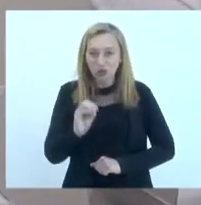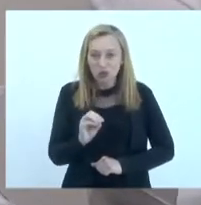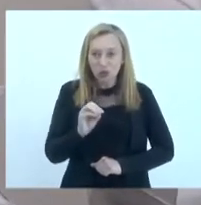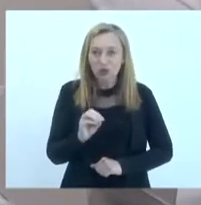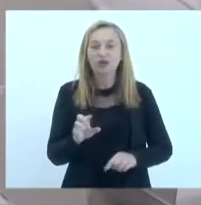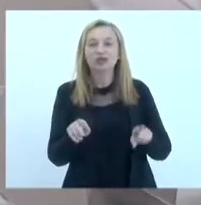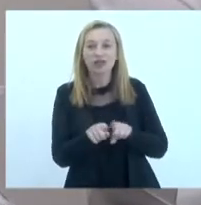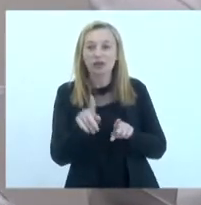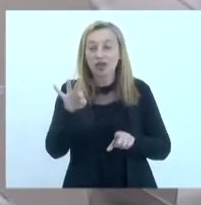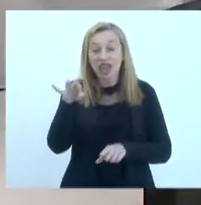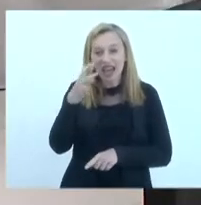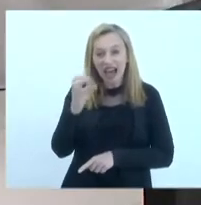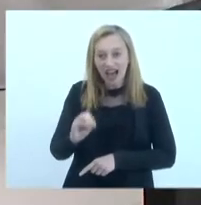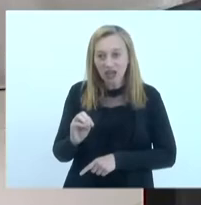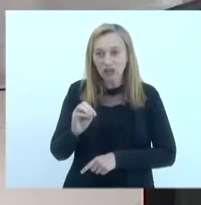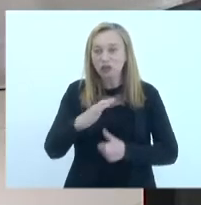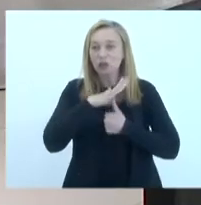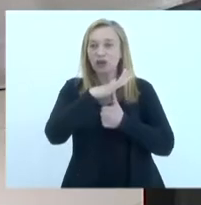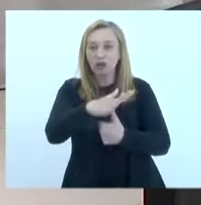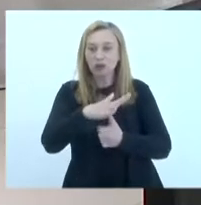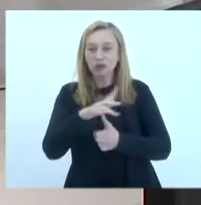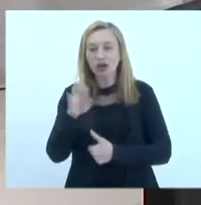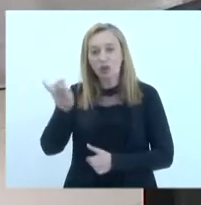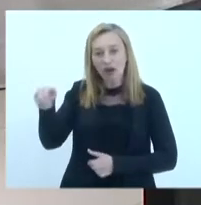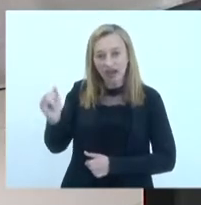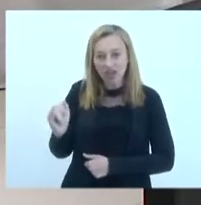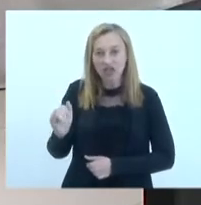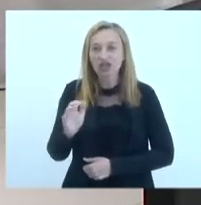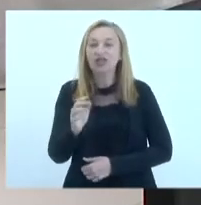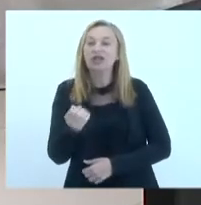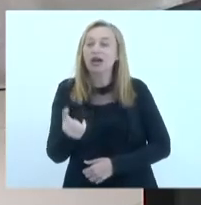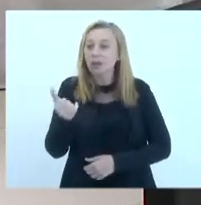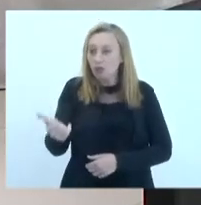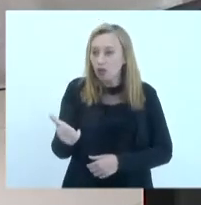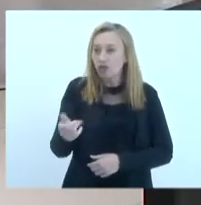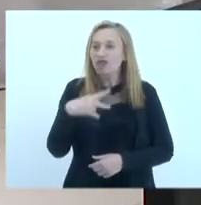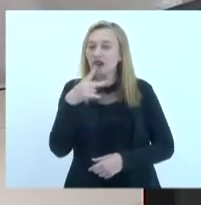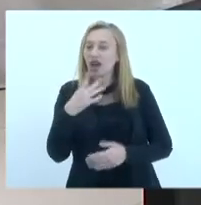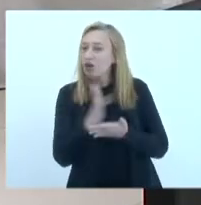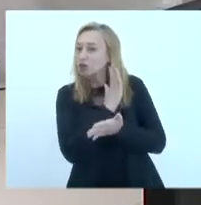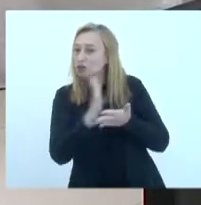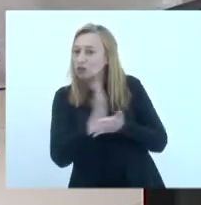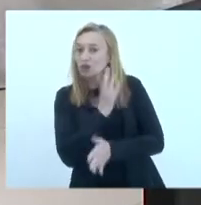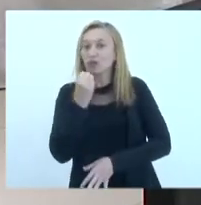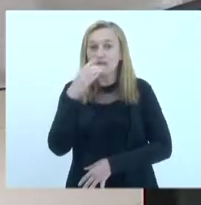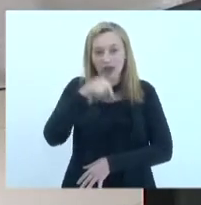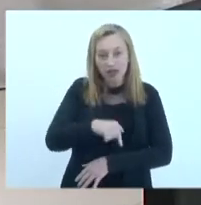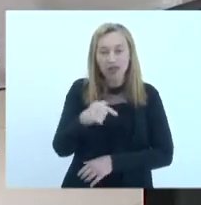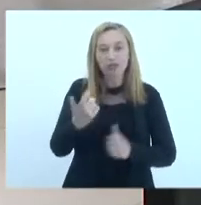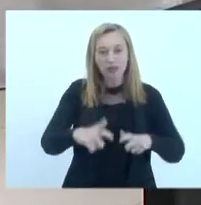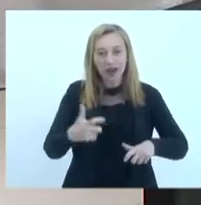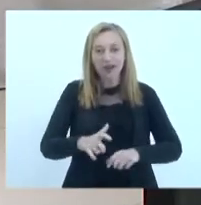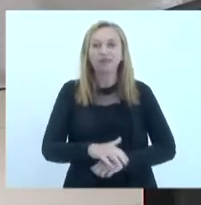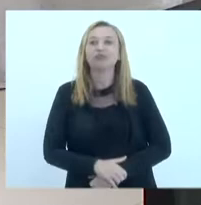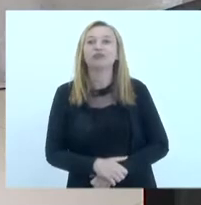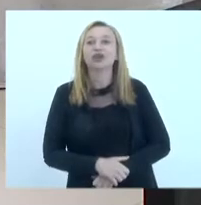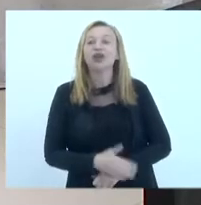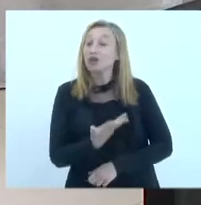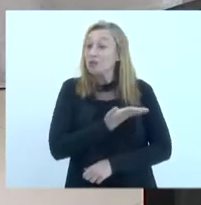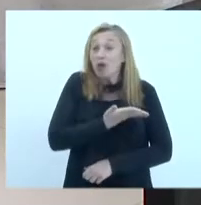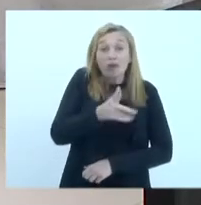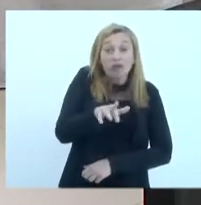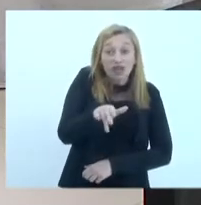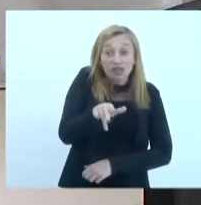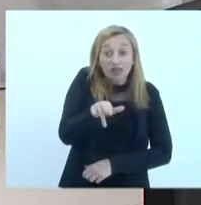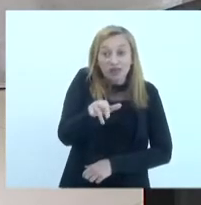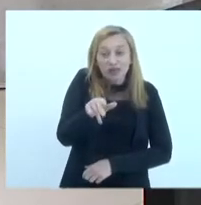Saudar o Ricardo Lodi, reitor da UERJ, que daqui a pouco vai anunciar umas coisas bacanas aqui para a região. Saudar o meu irmão, meu